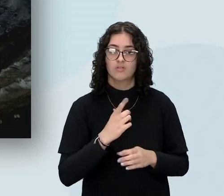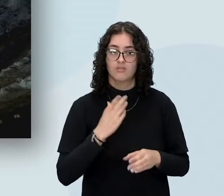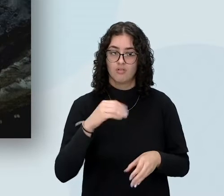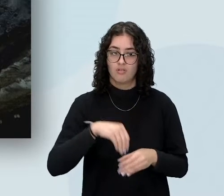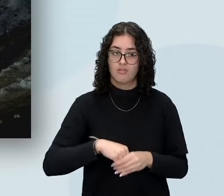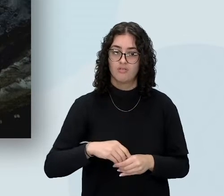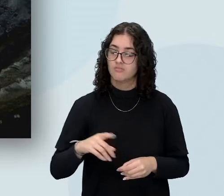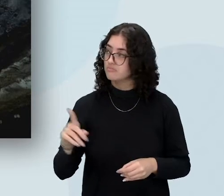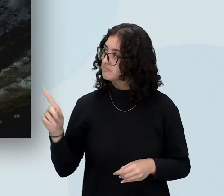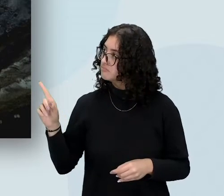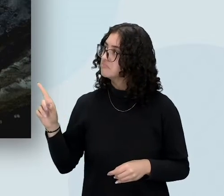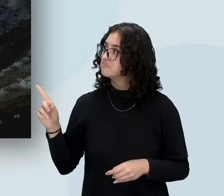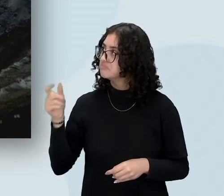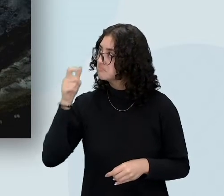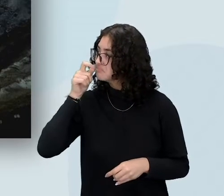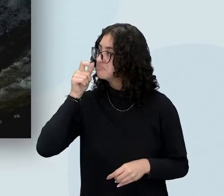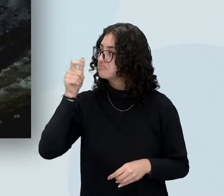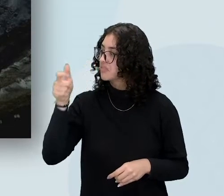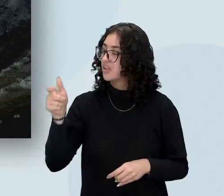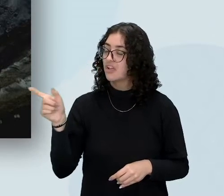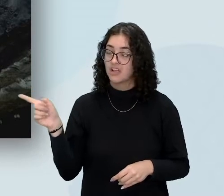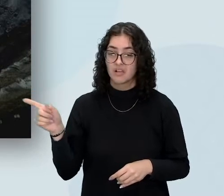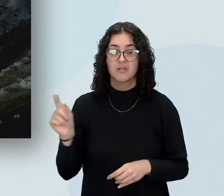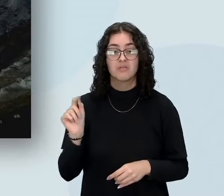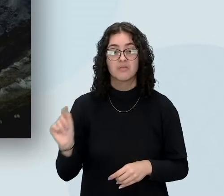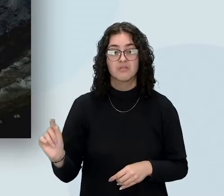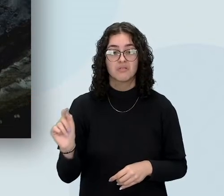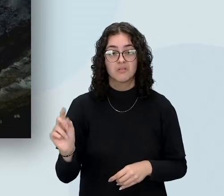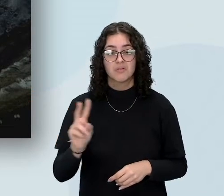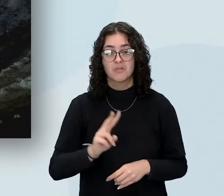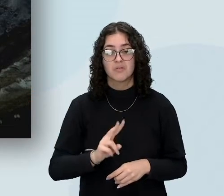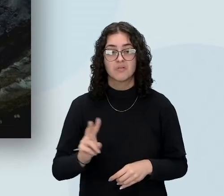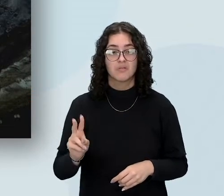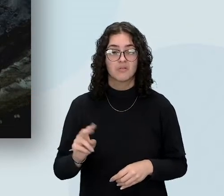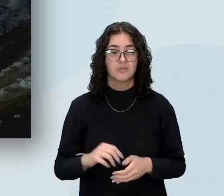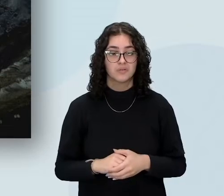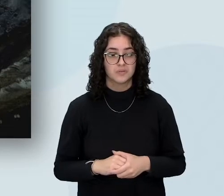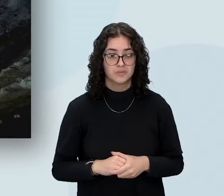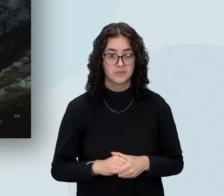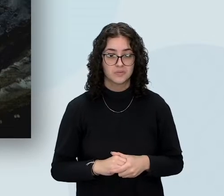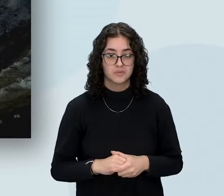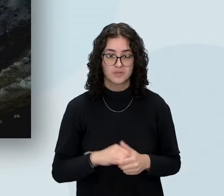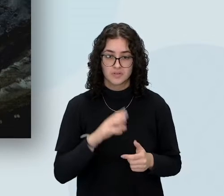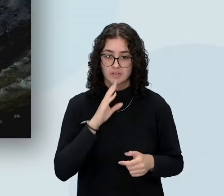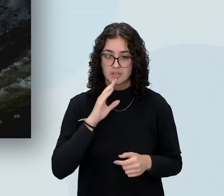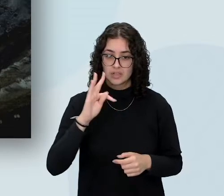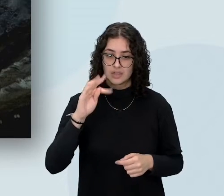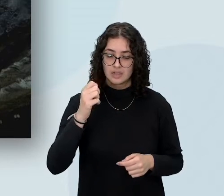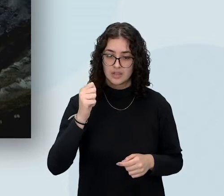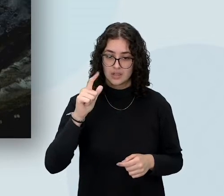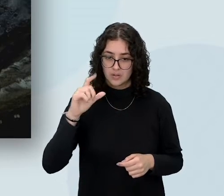até gipsita. Tá? A gipsita, para quem não sabe, é o talco e é